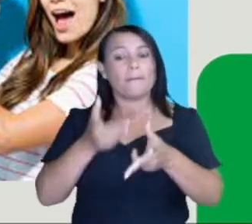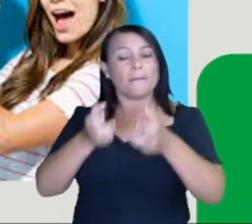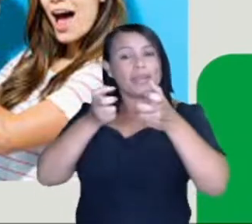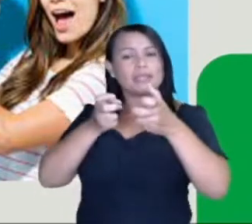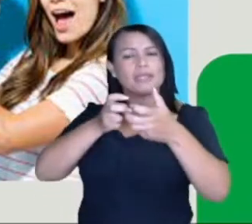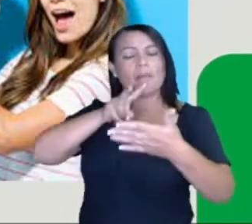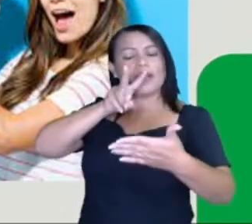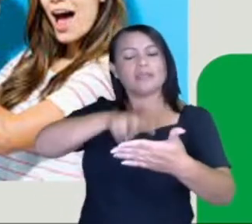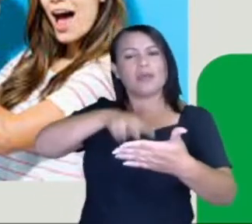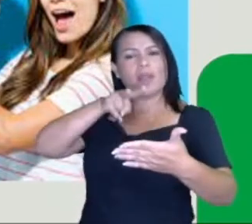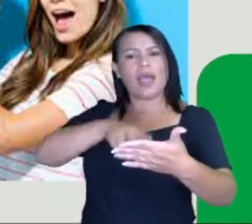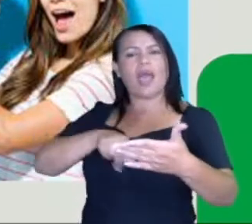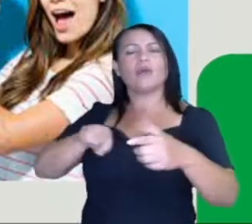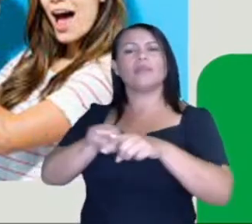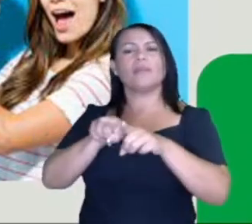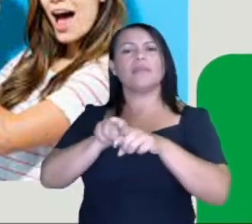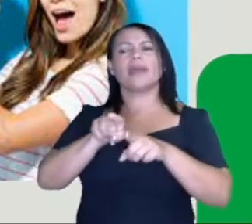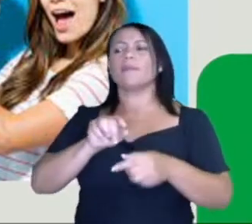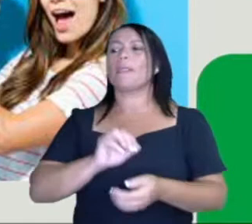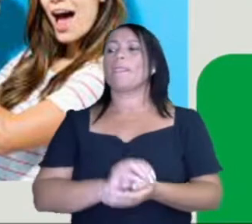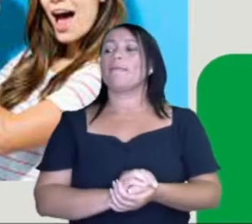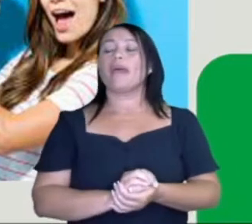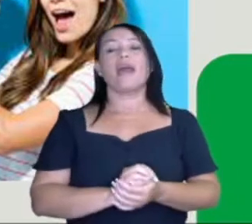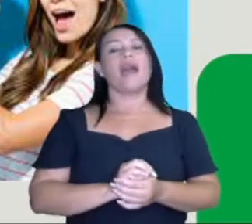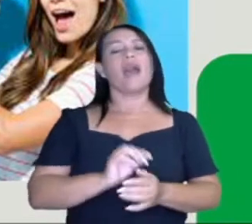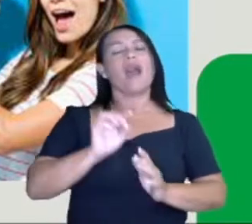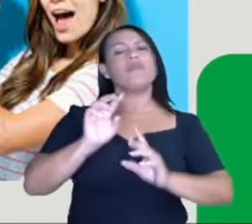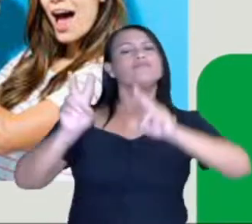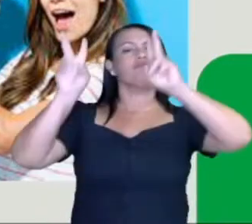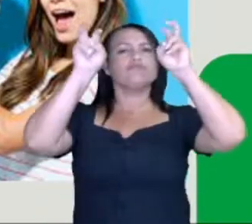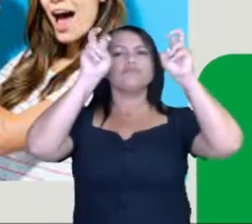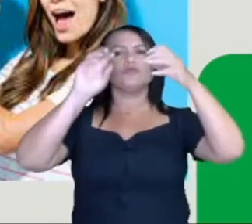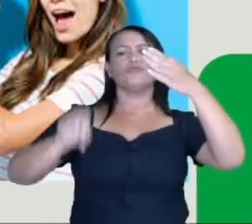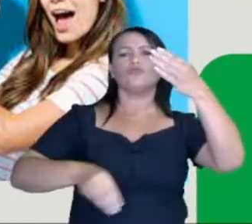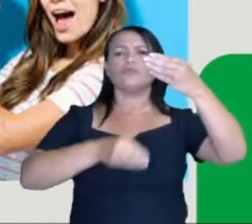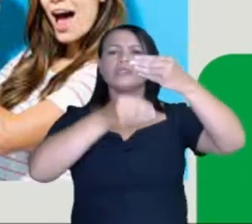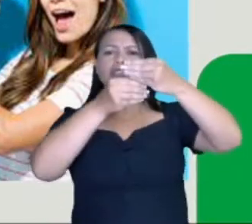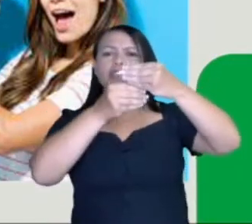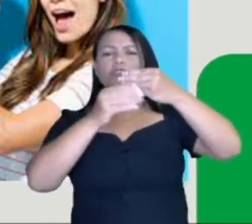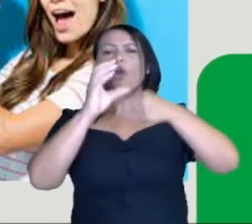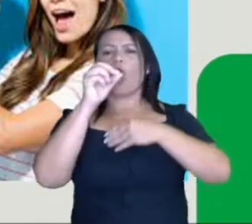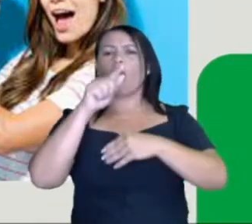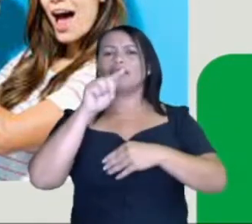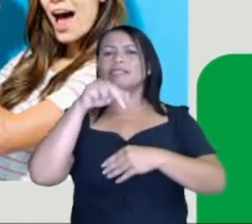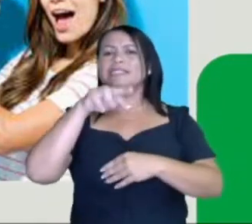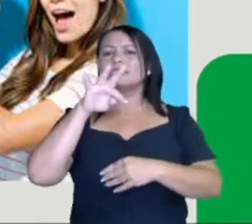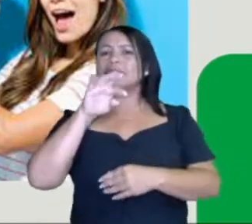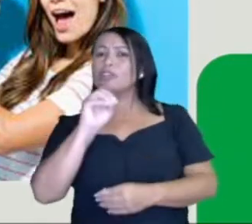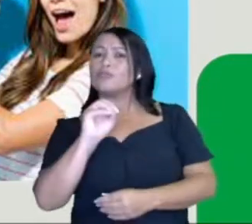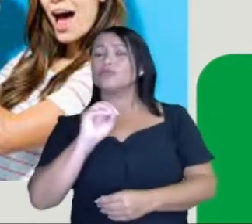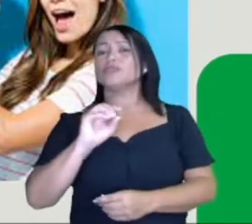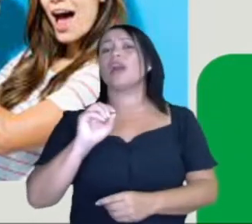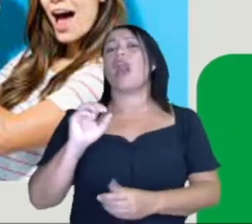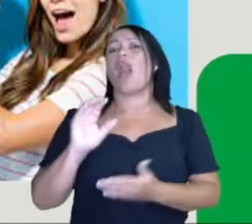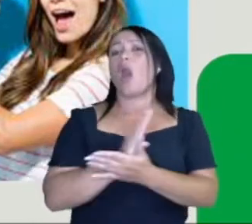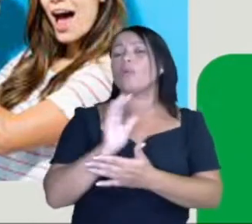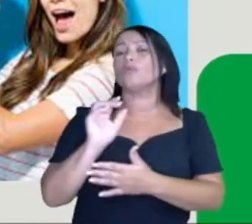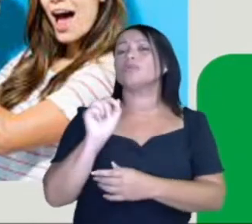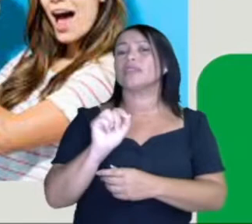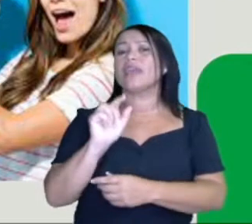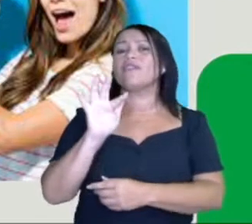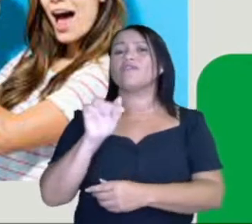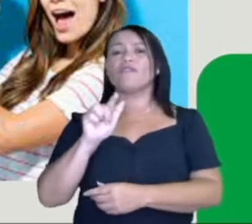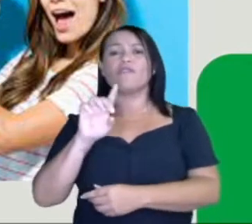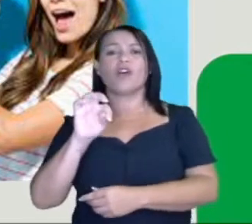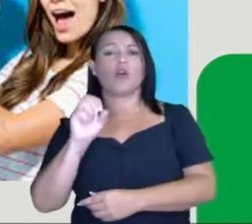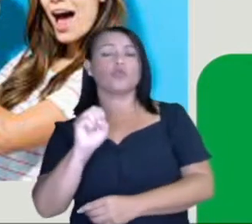ao layout do texto, título, subtítulo, cognatos, falsos cognatos, primeiras